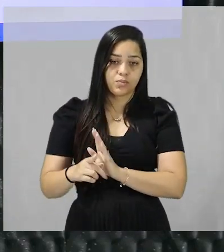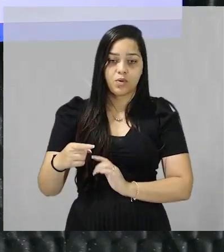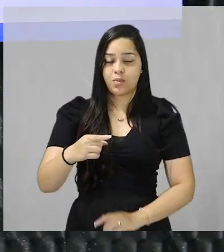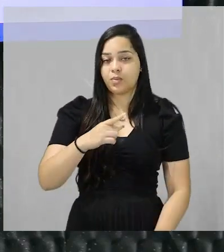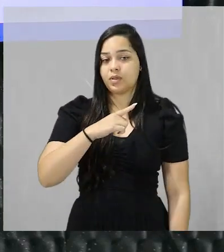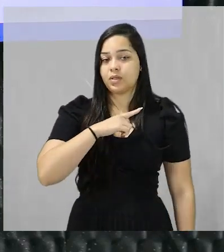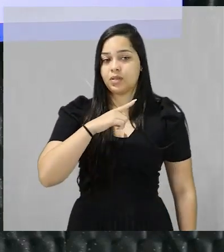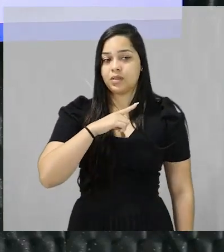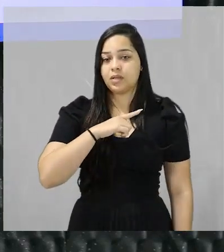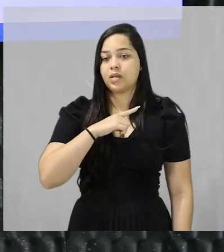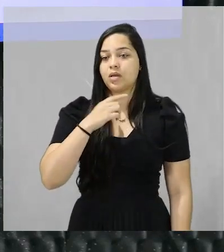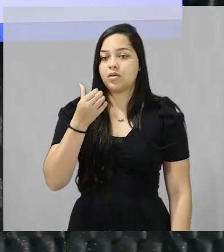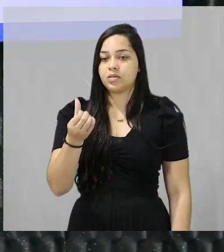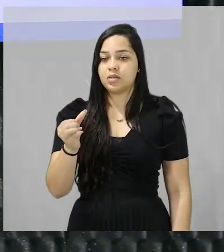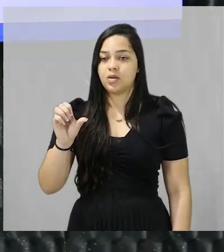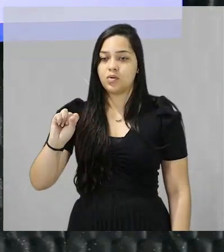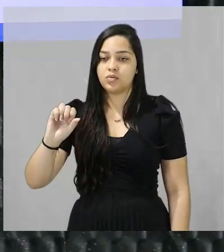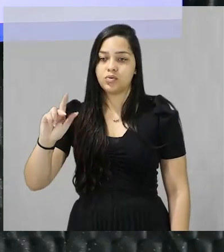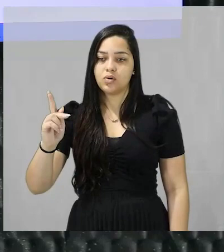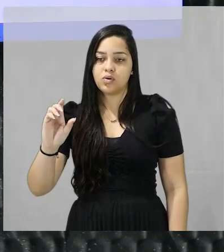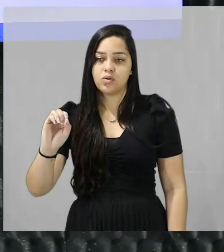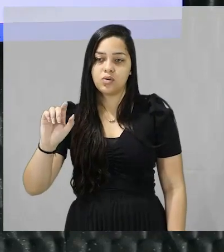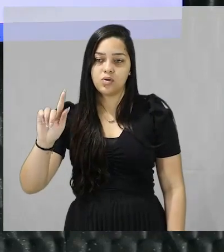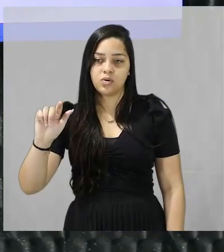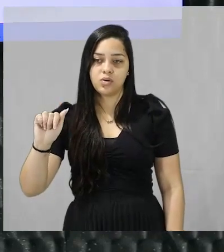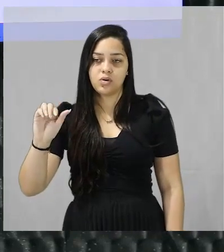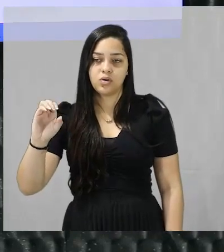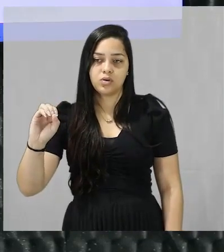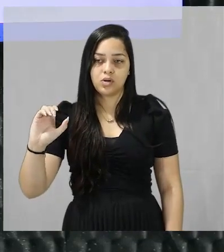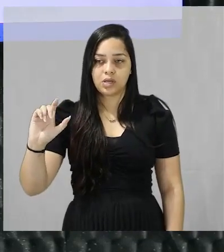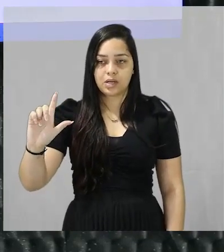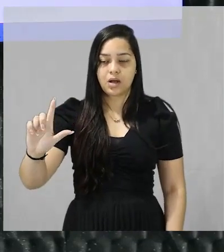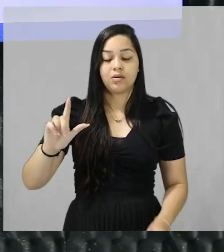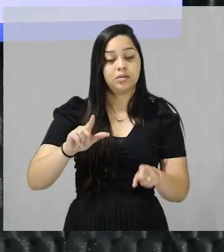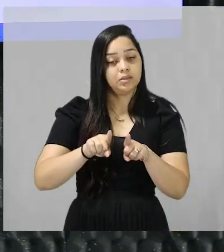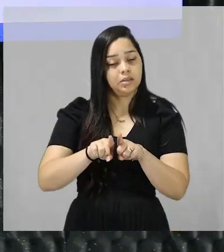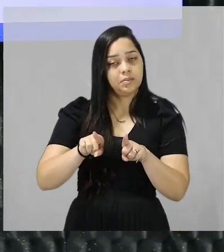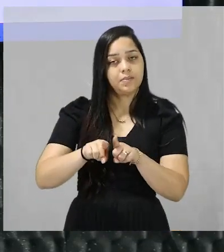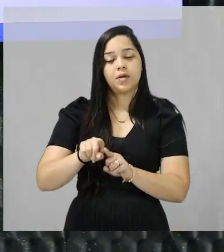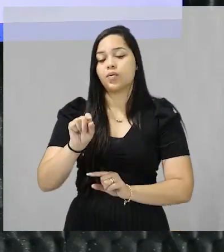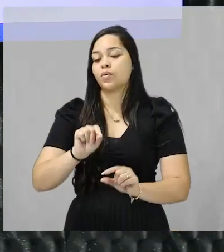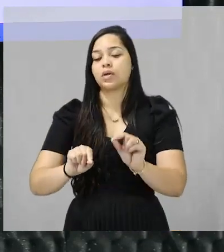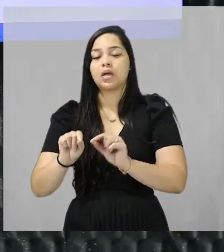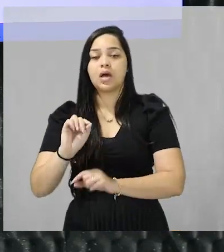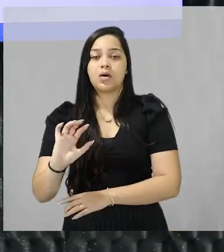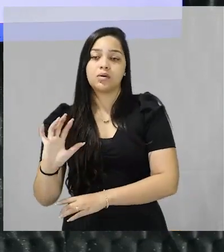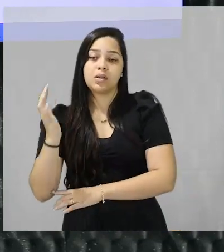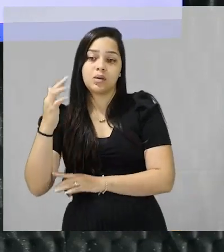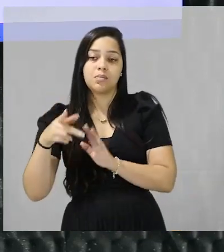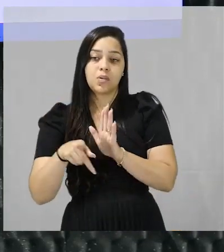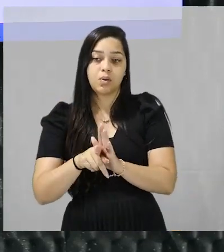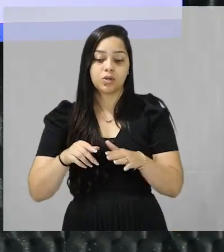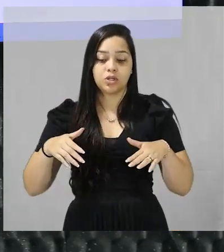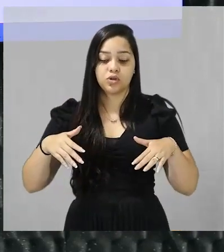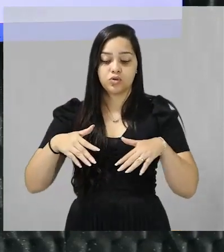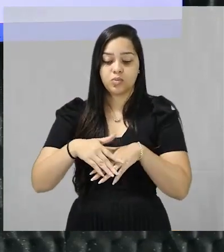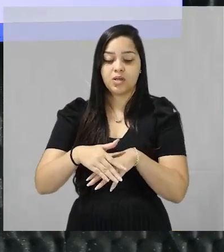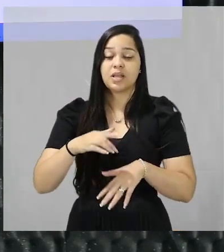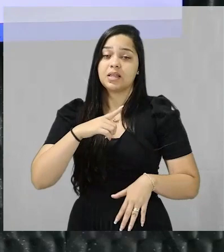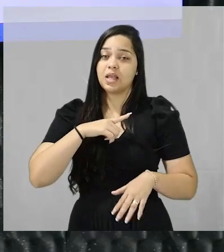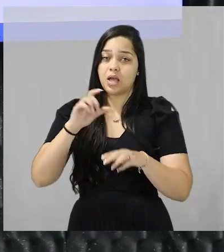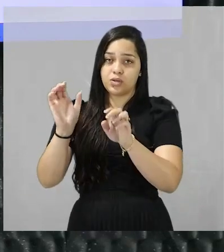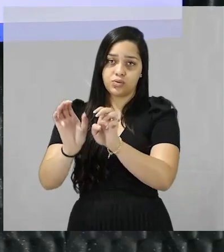o 6-shogal, tá certo? E normalmente, quando é uma questão de isomeria, a gente vai ter a